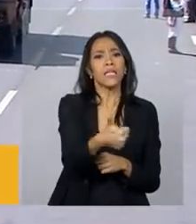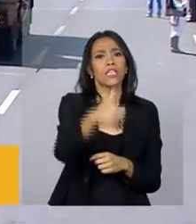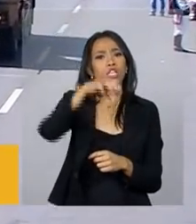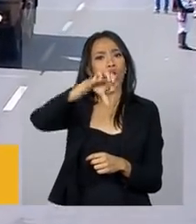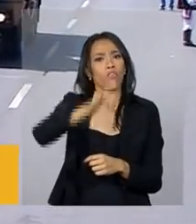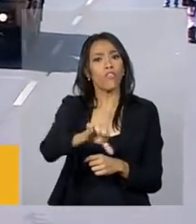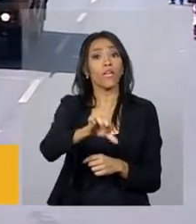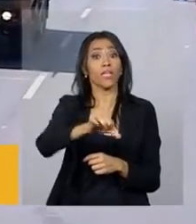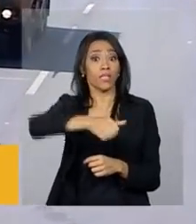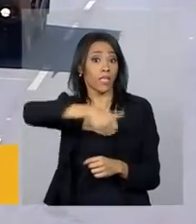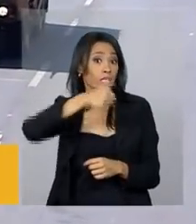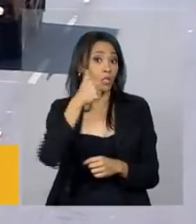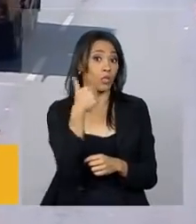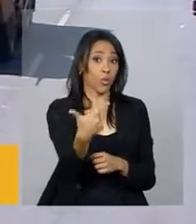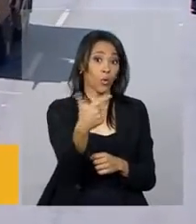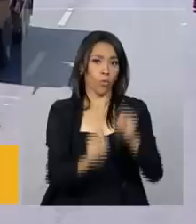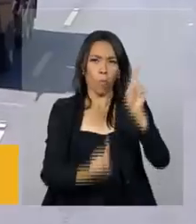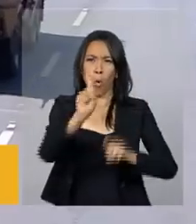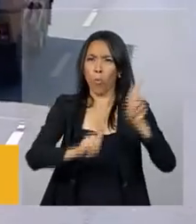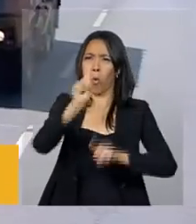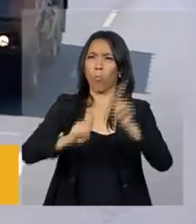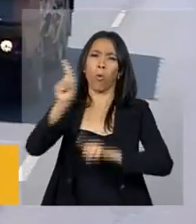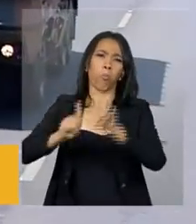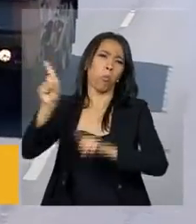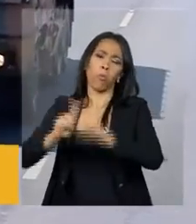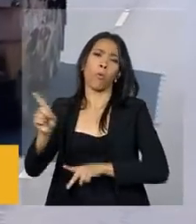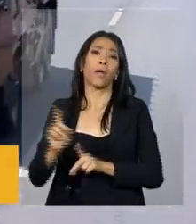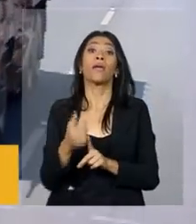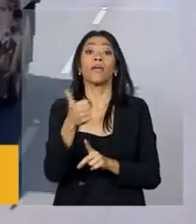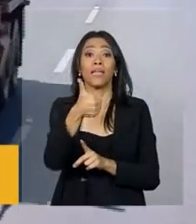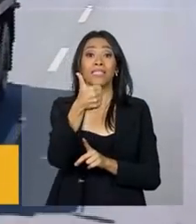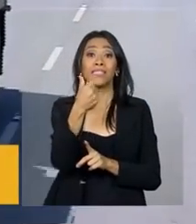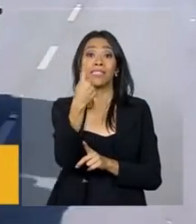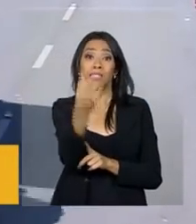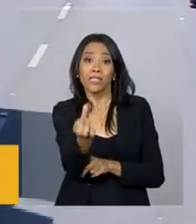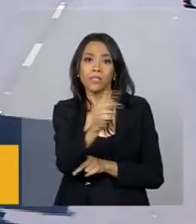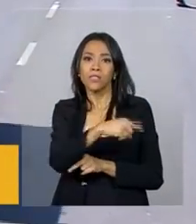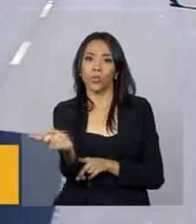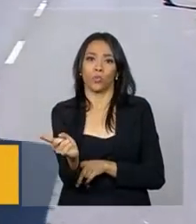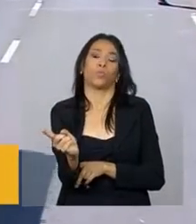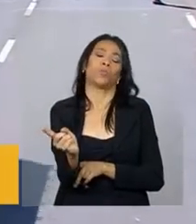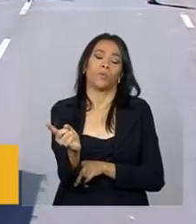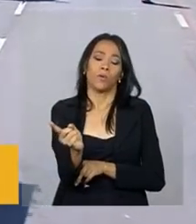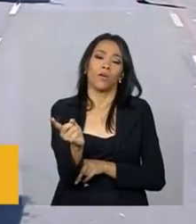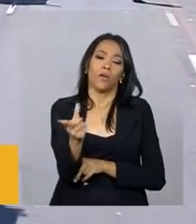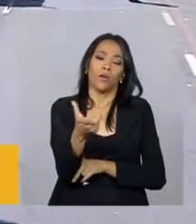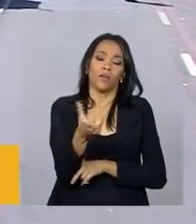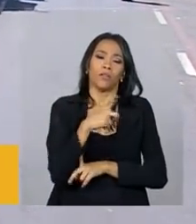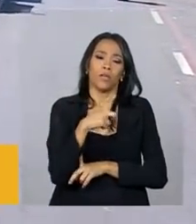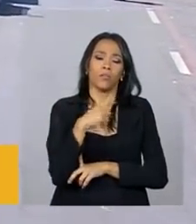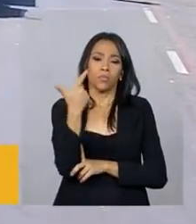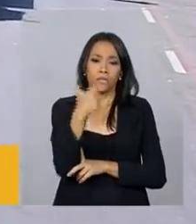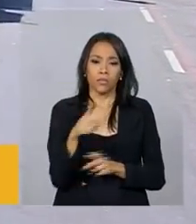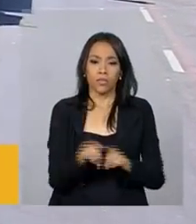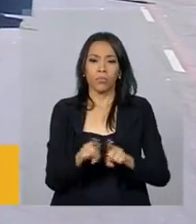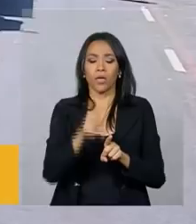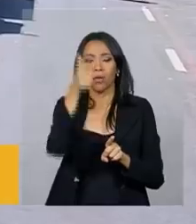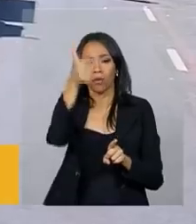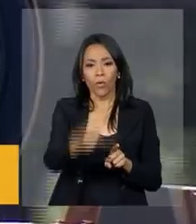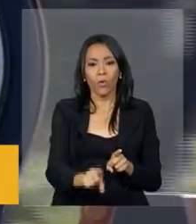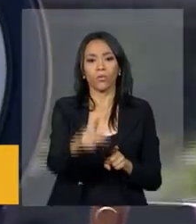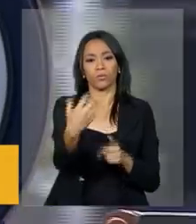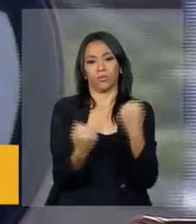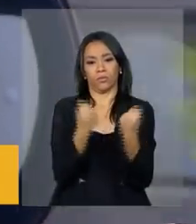em 16 segundos. Também, posteriormente a elas, nós temos as viaturas lançadoras de mísseis táticos de